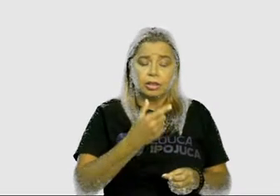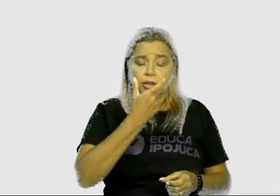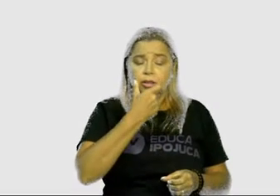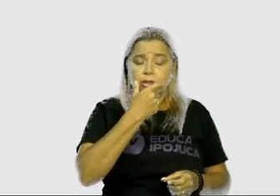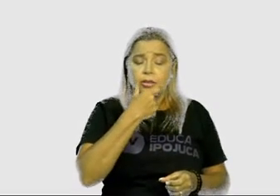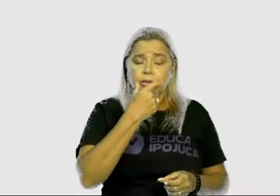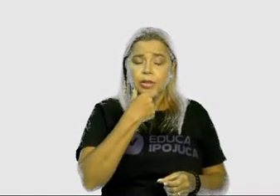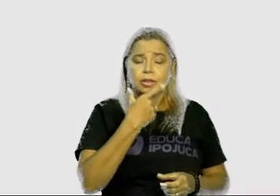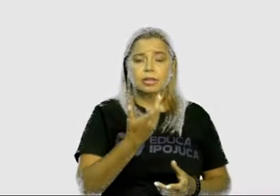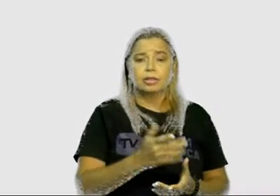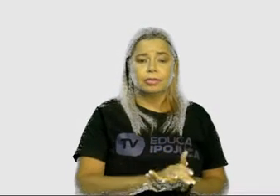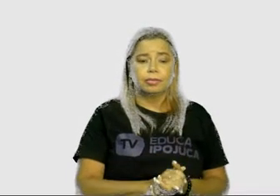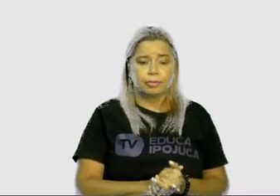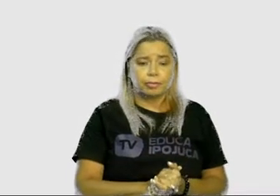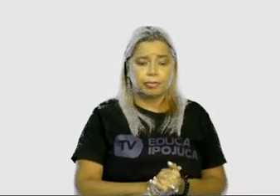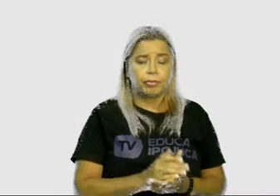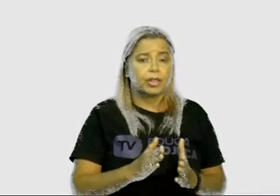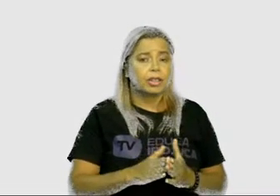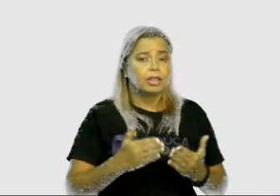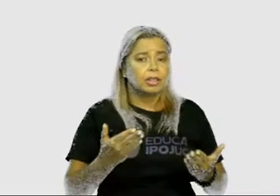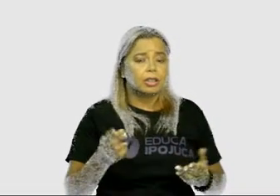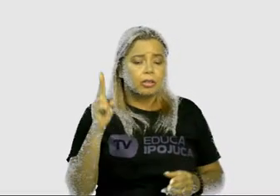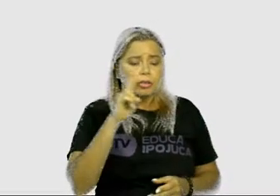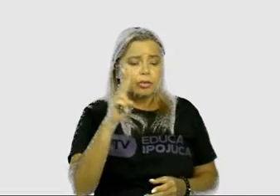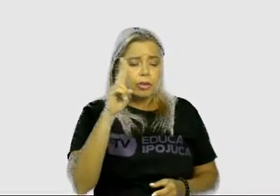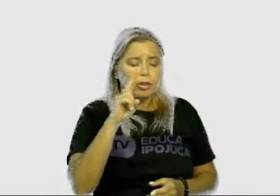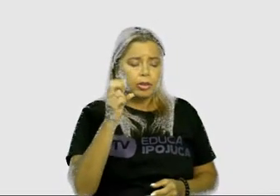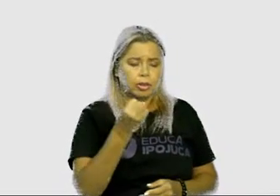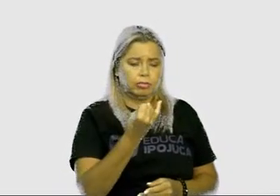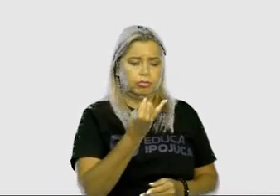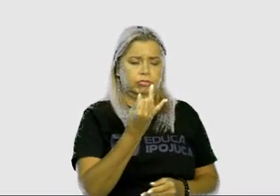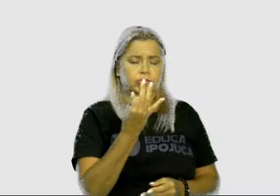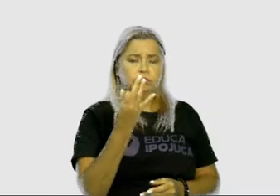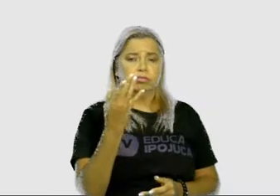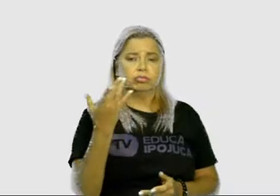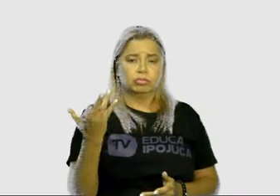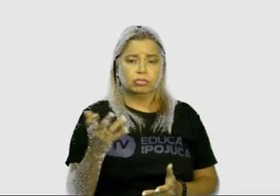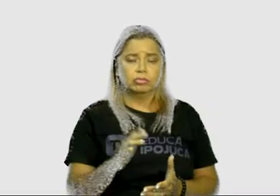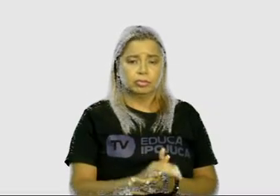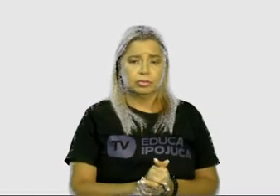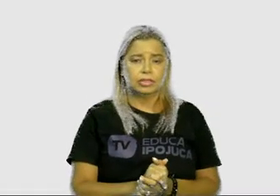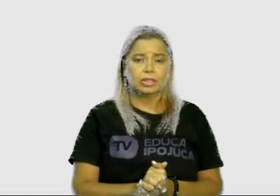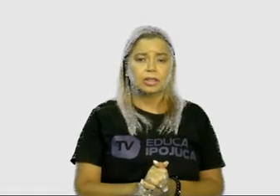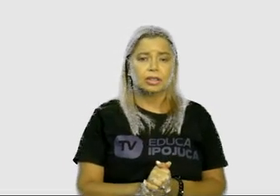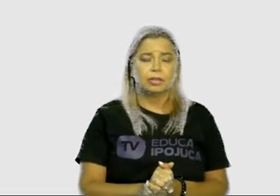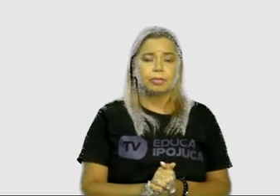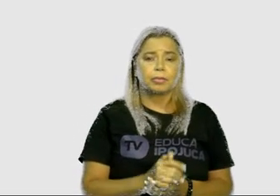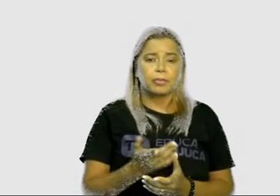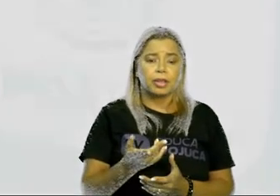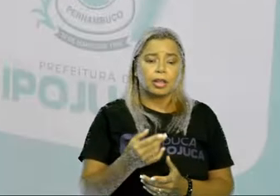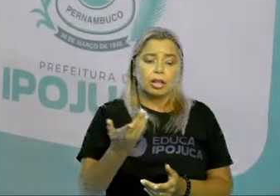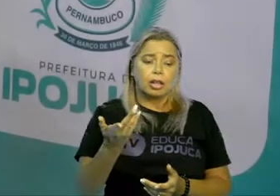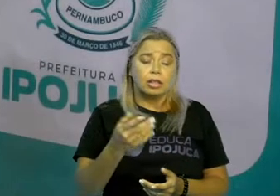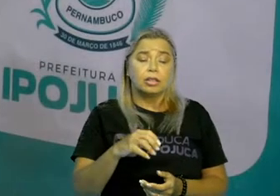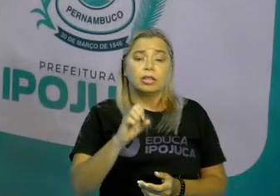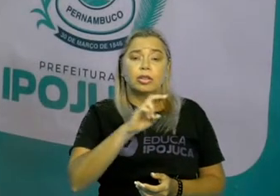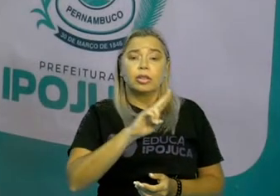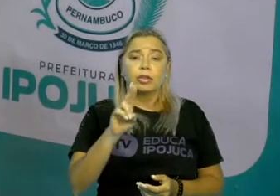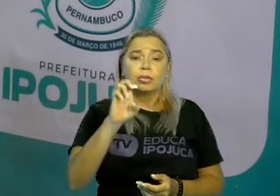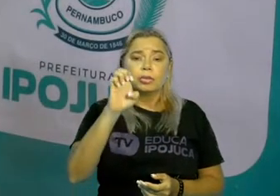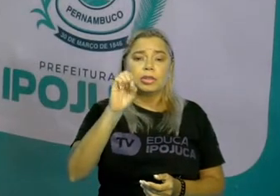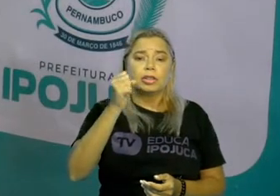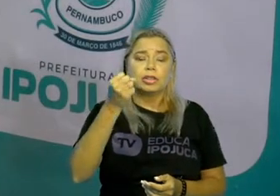maçãs e essa Contagem visual de perceber a quantidade a gente tá criando uma estimativa